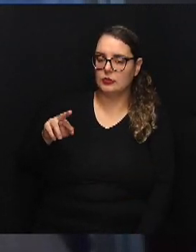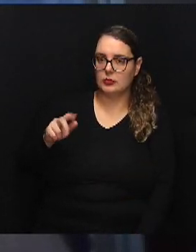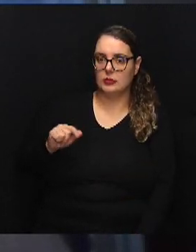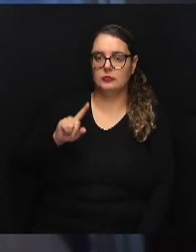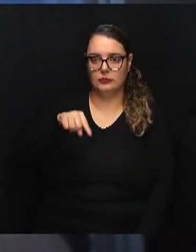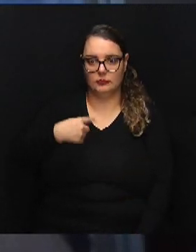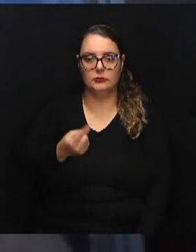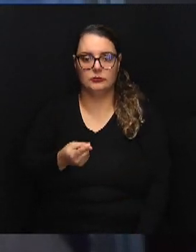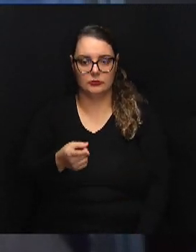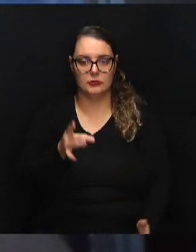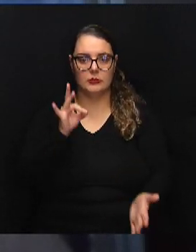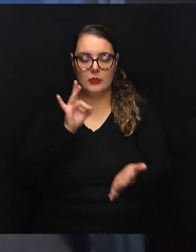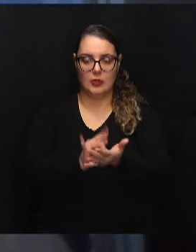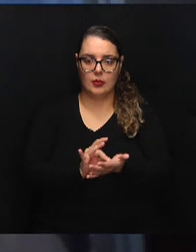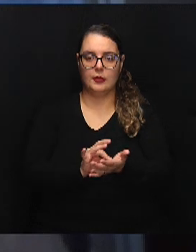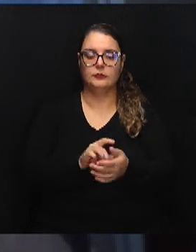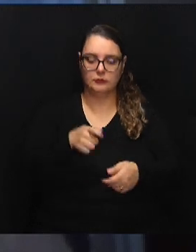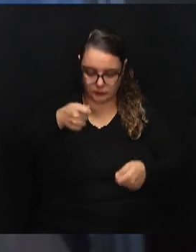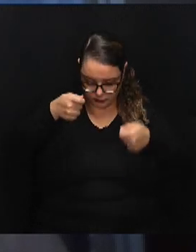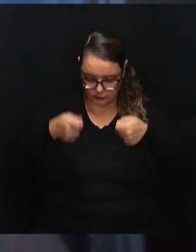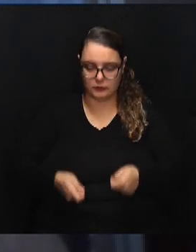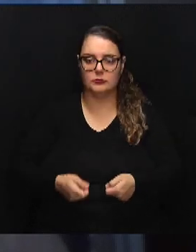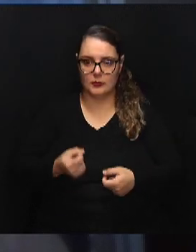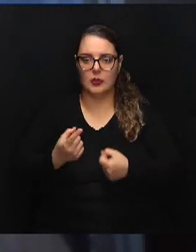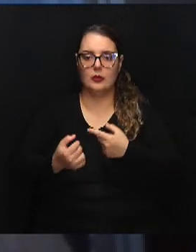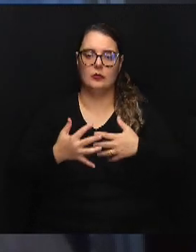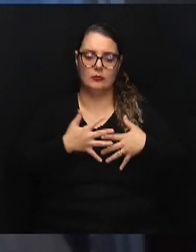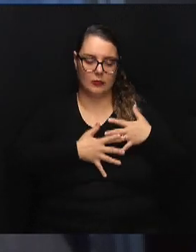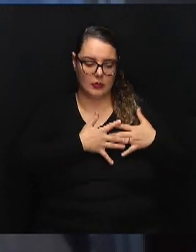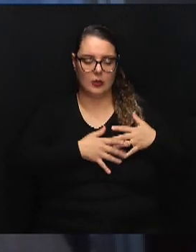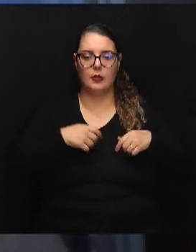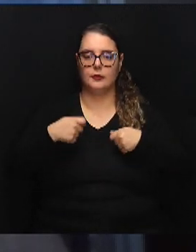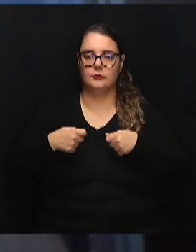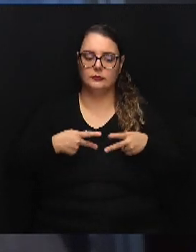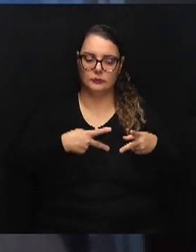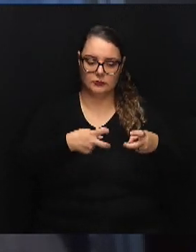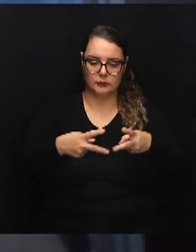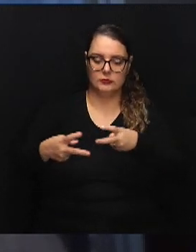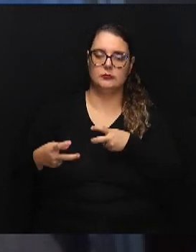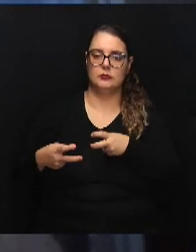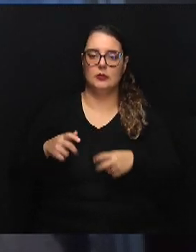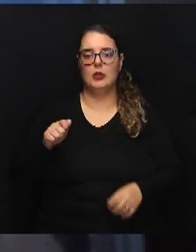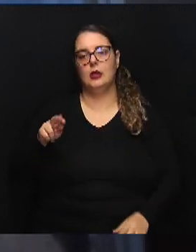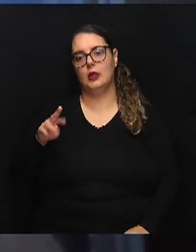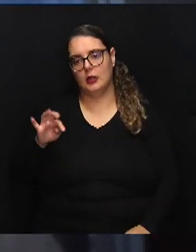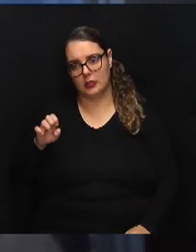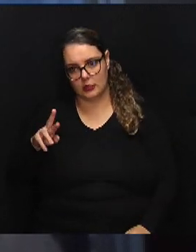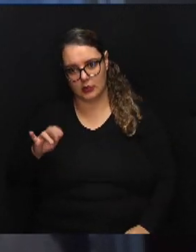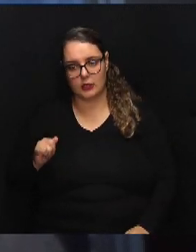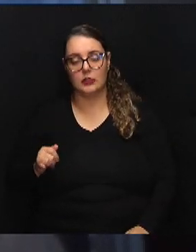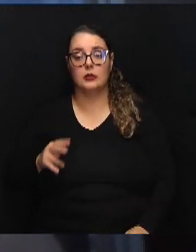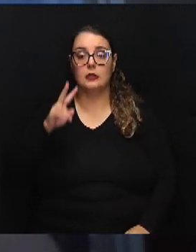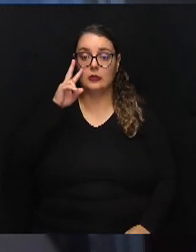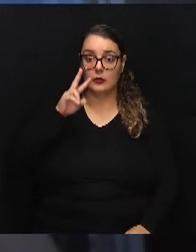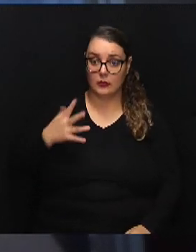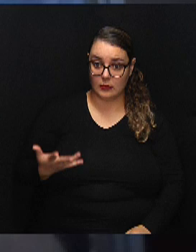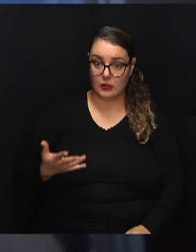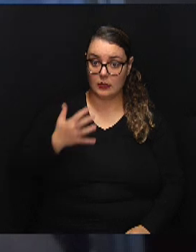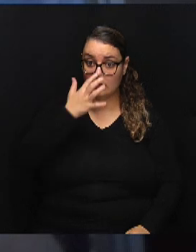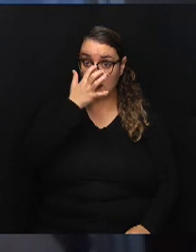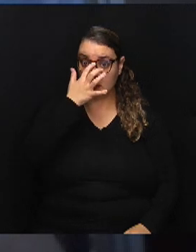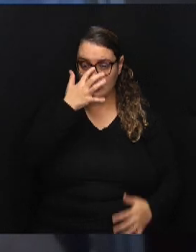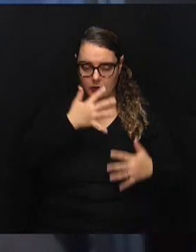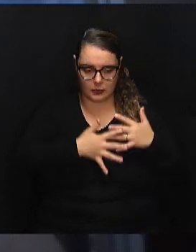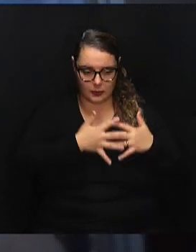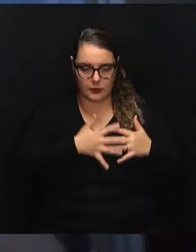gente realmente bater o martelo, dizer que tem alguma obstrução, a gente precisa enxergar essa artéria, a gente precisa ver que ela tá